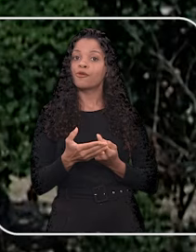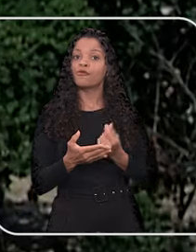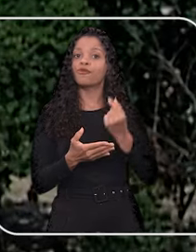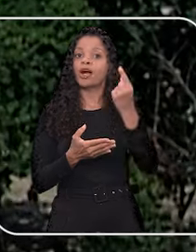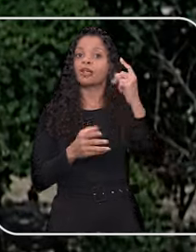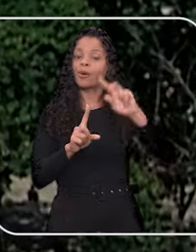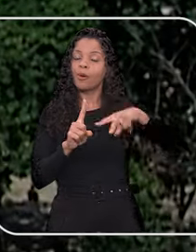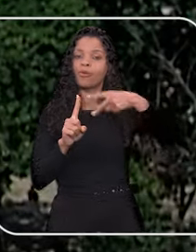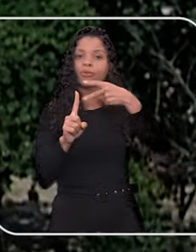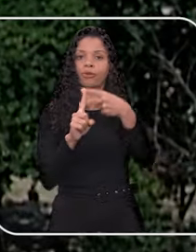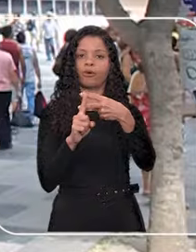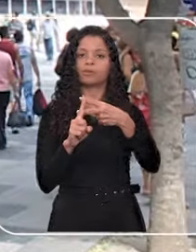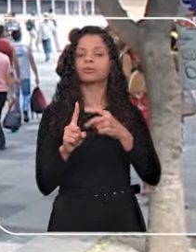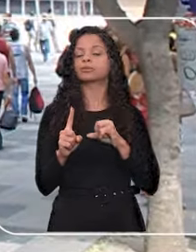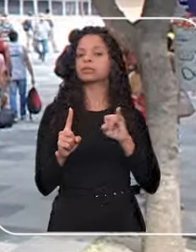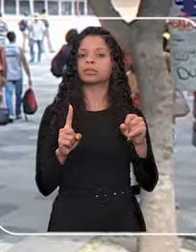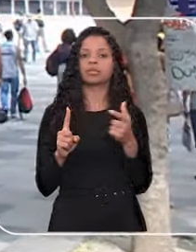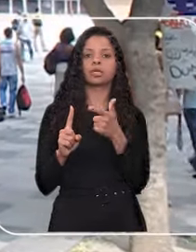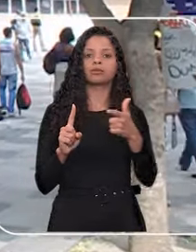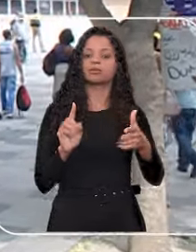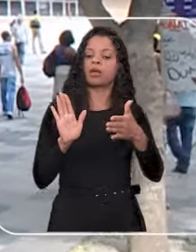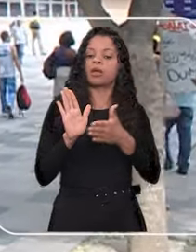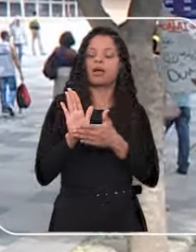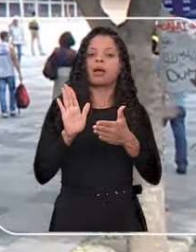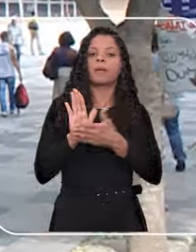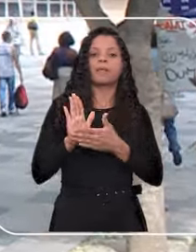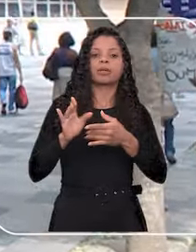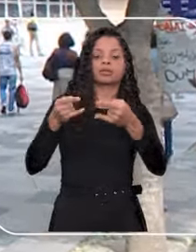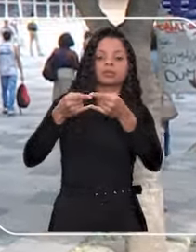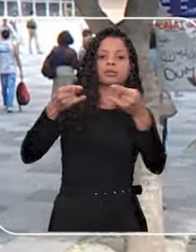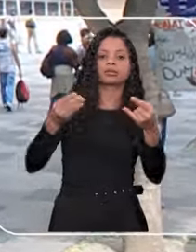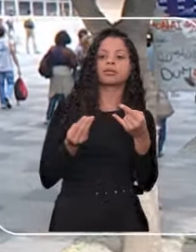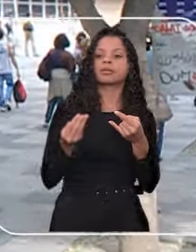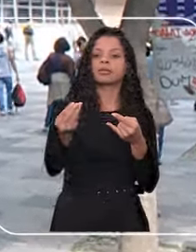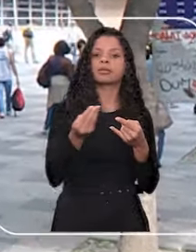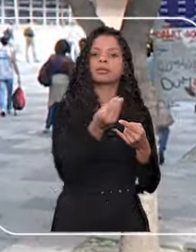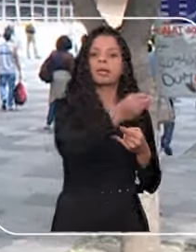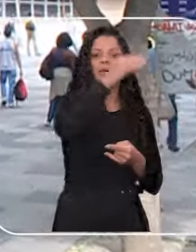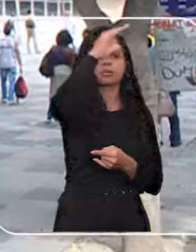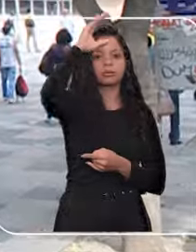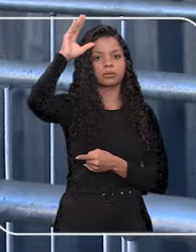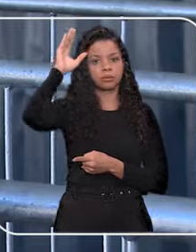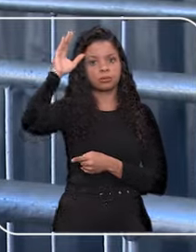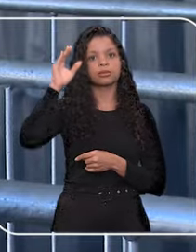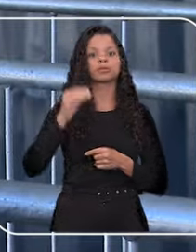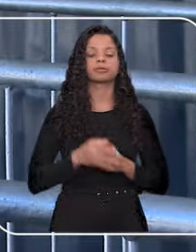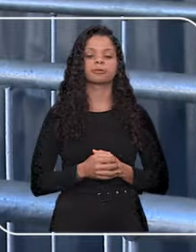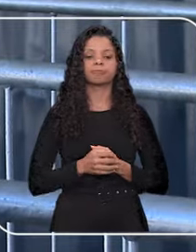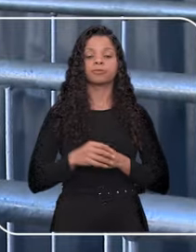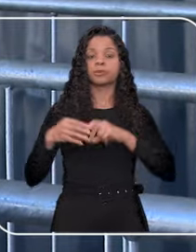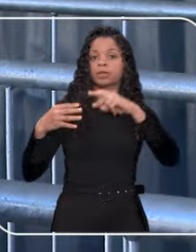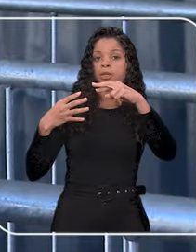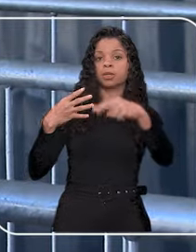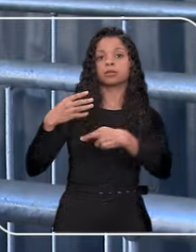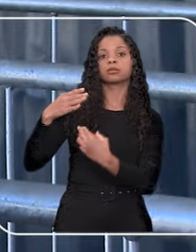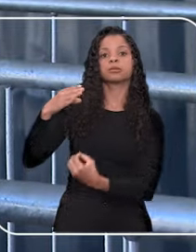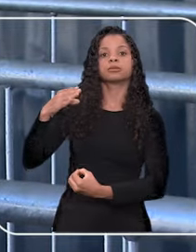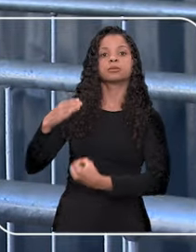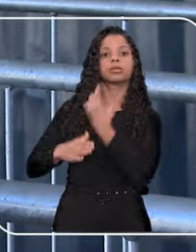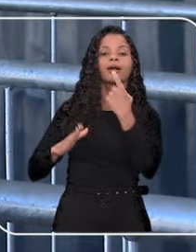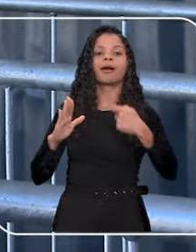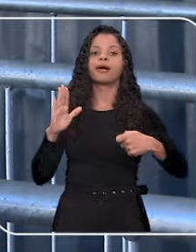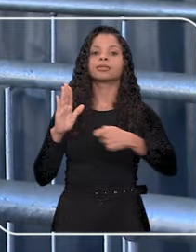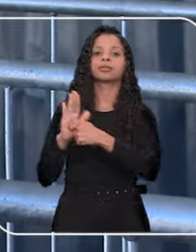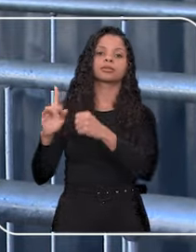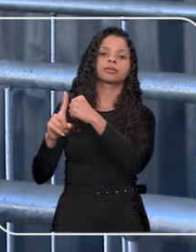dobro quando não houvesse a contraprestação de entrega dos ingressos aos consumidores o recurso teve origem em ação